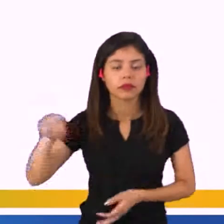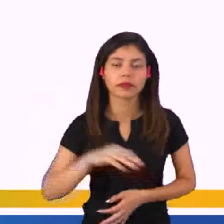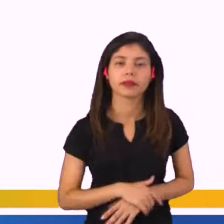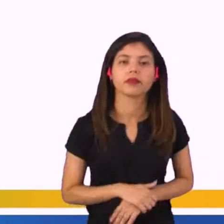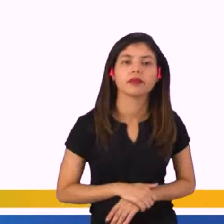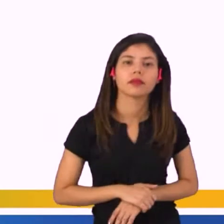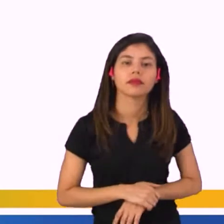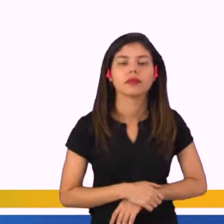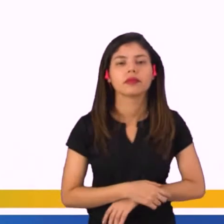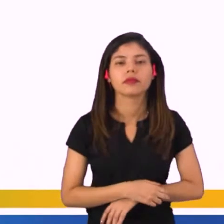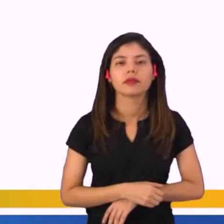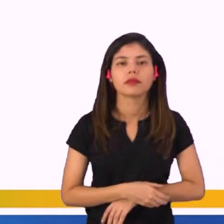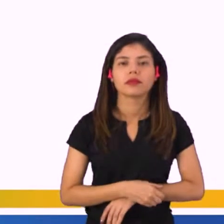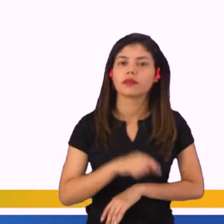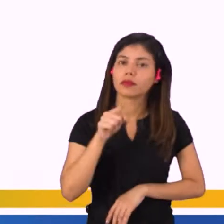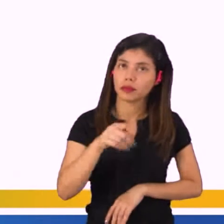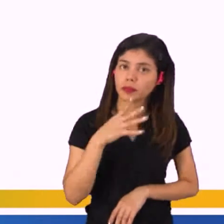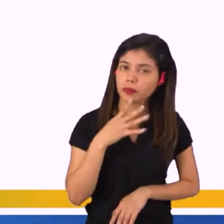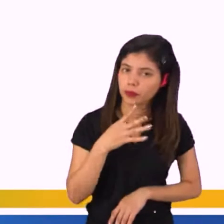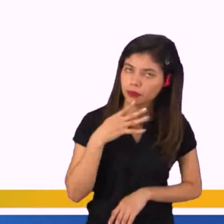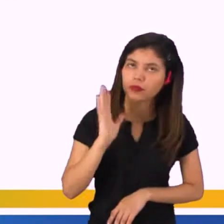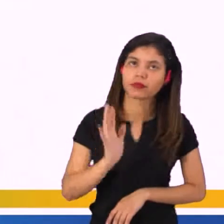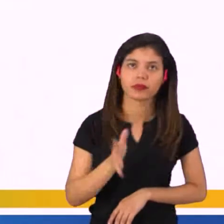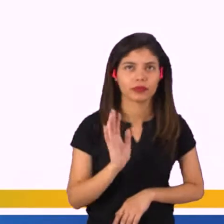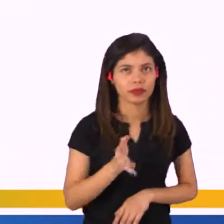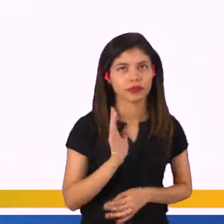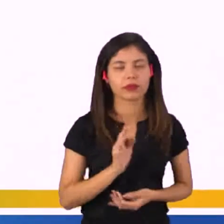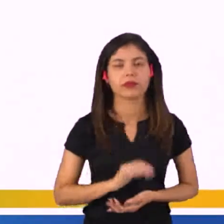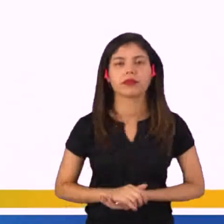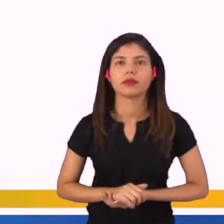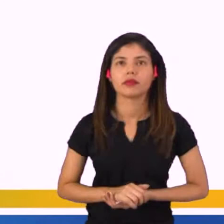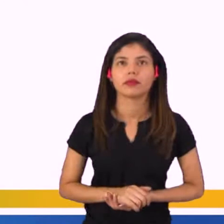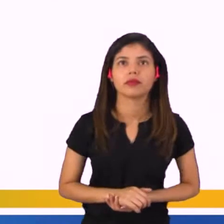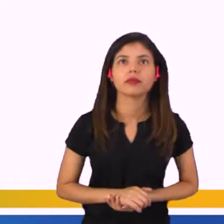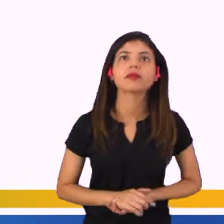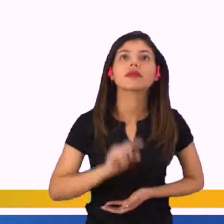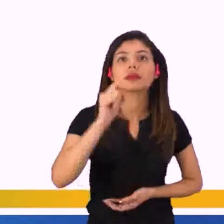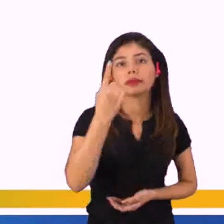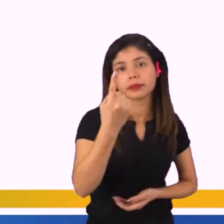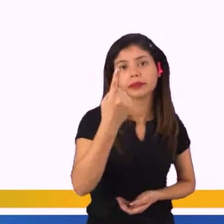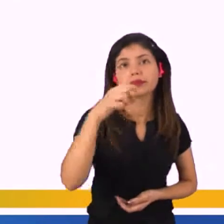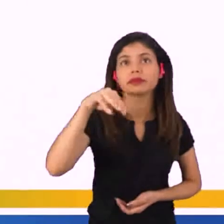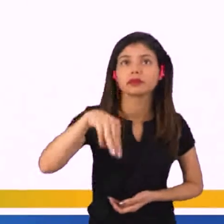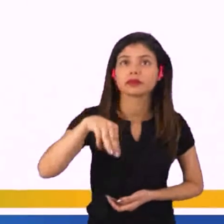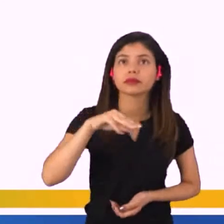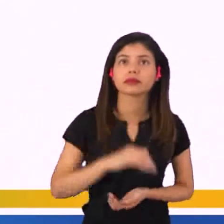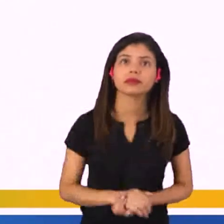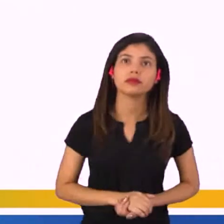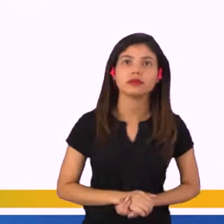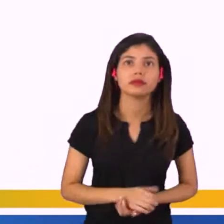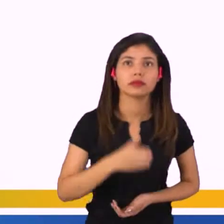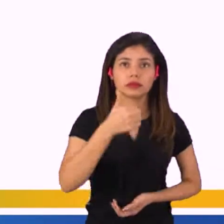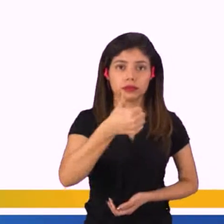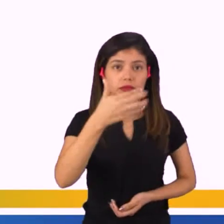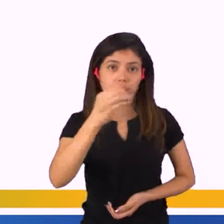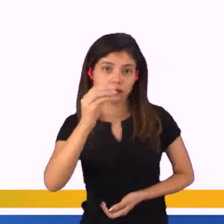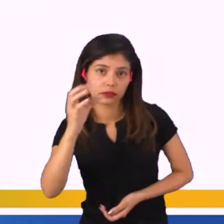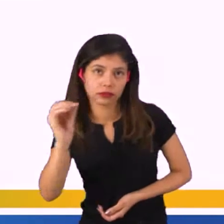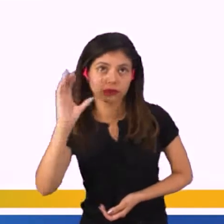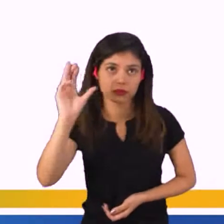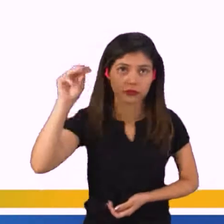e mm. Com certeza você também já ouviu falar, né, dessas unidades. Então, 1 metro é igual a